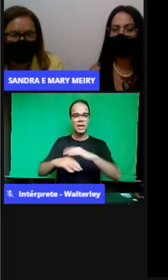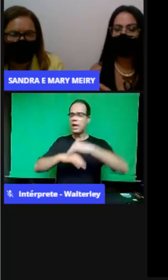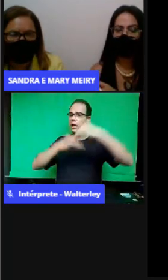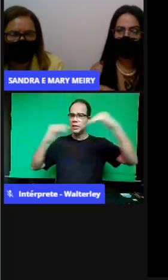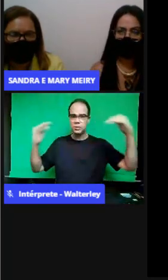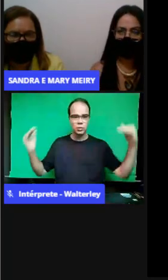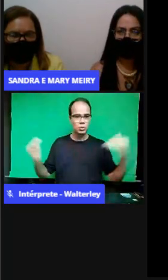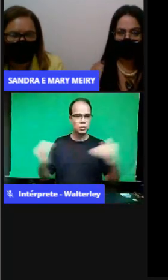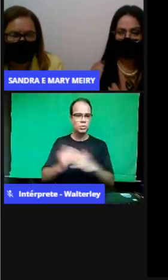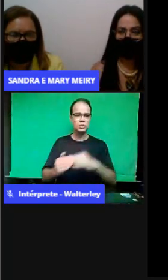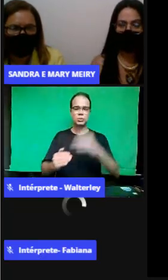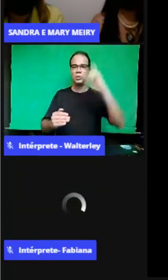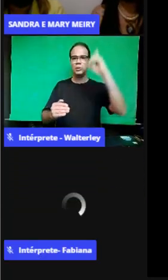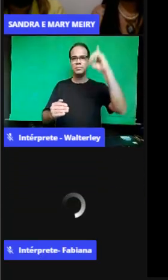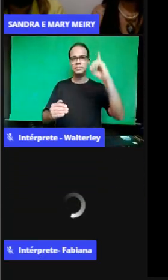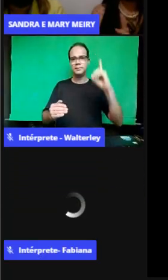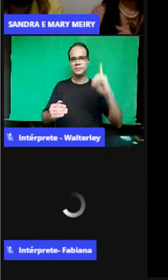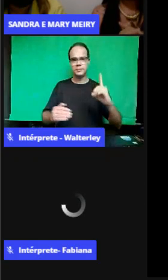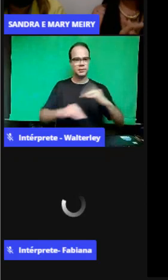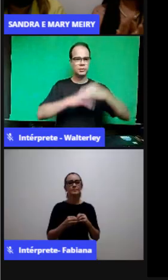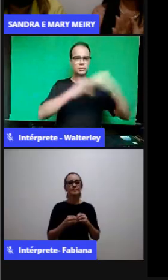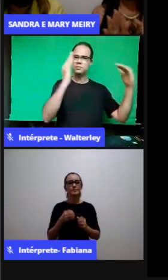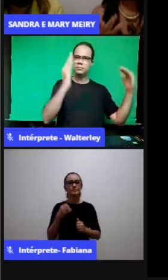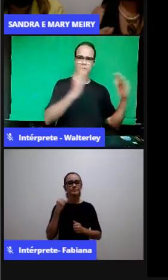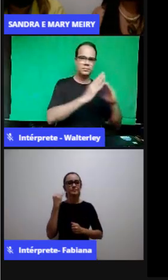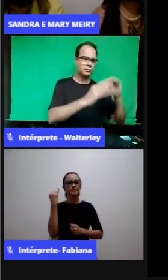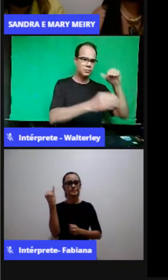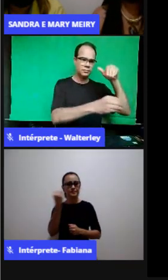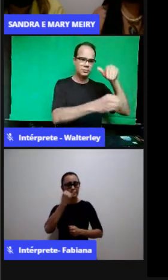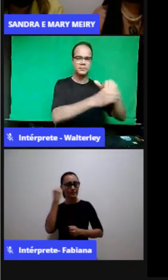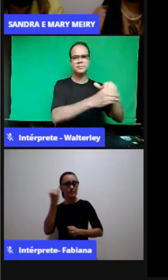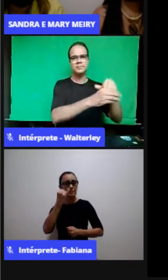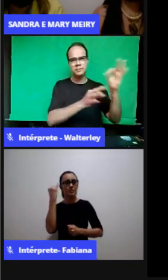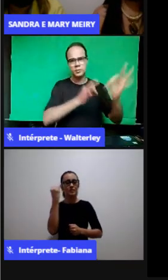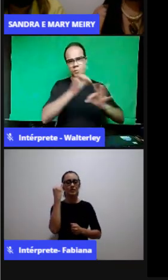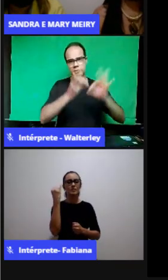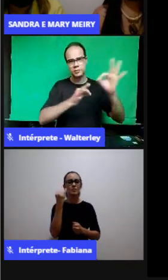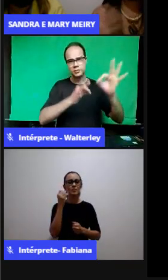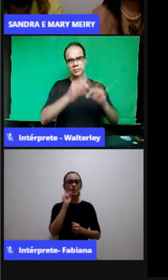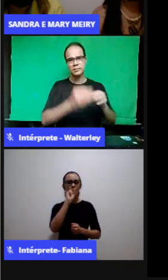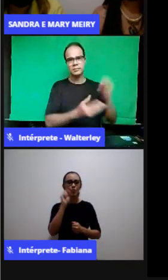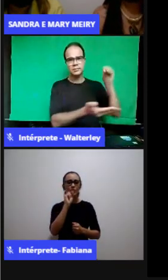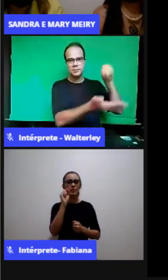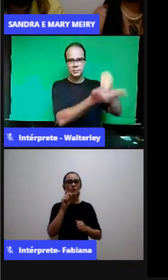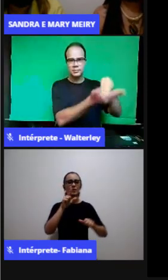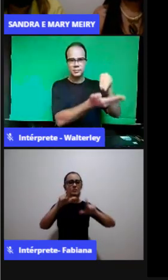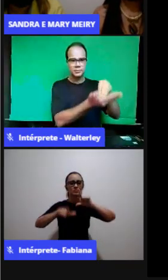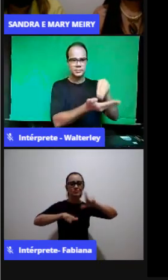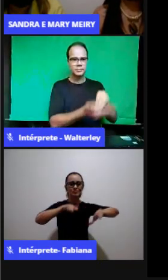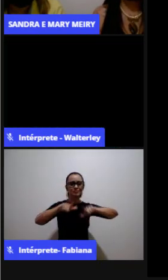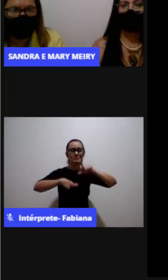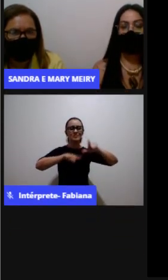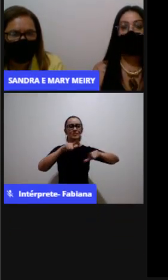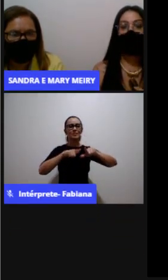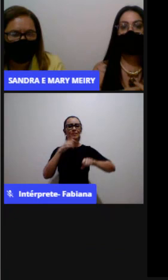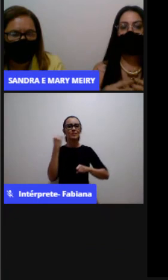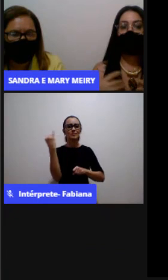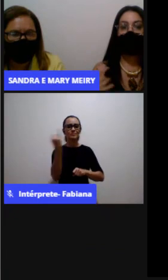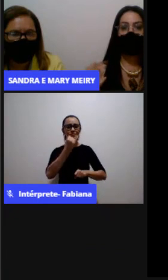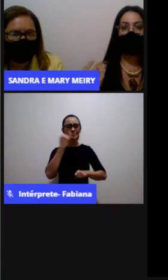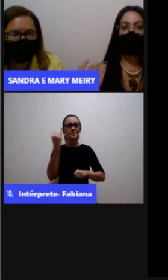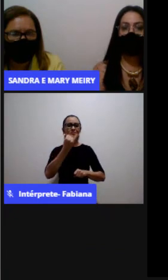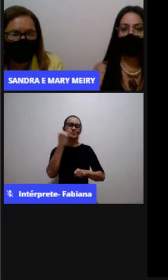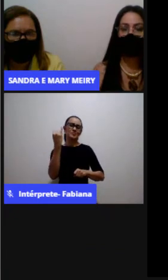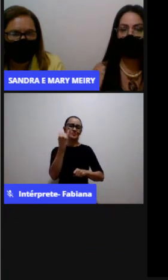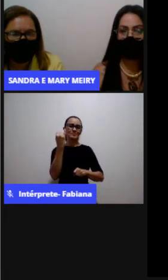com deficiência inseridas na rede municipal. Então, é um parâmetro de trabalho que tem eficácia. Nós